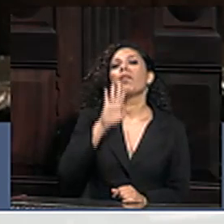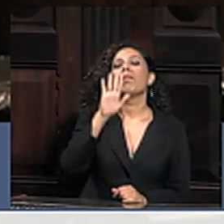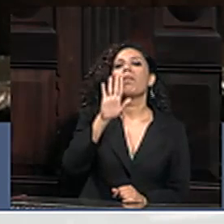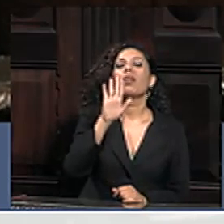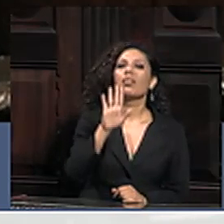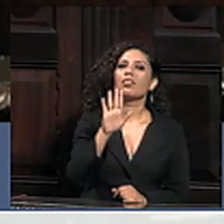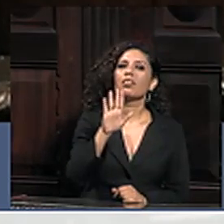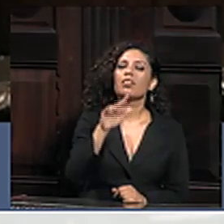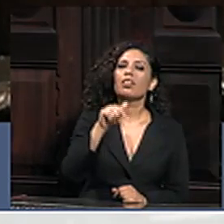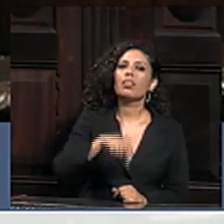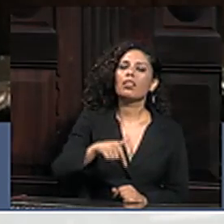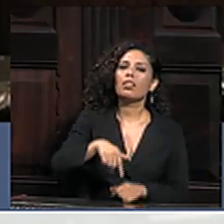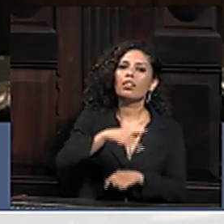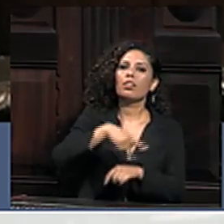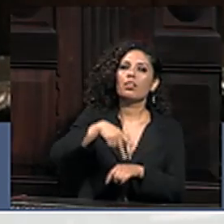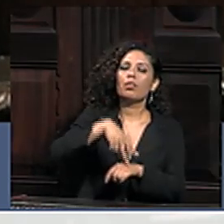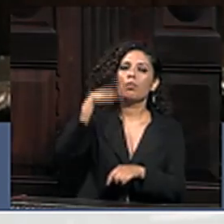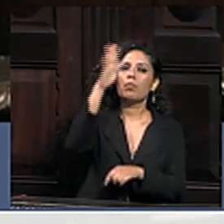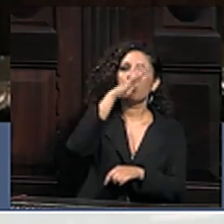real